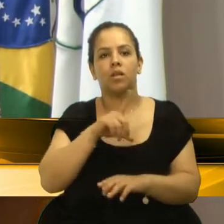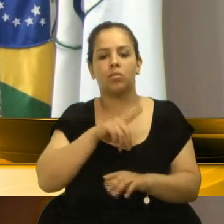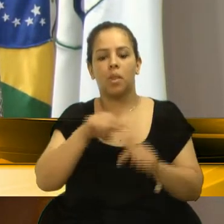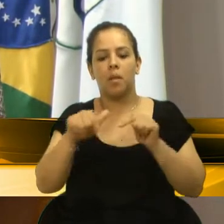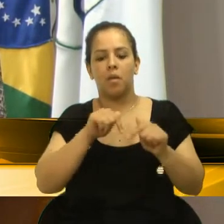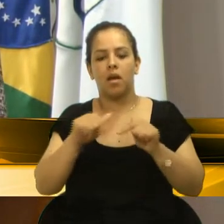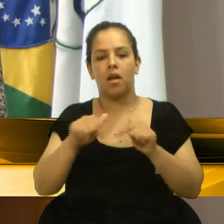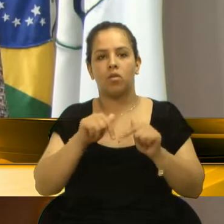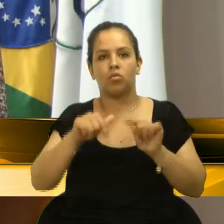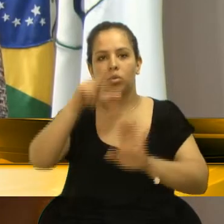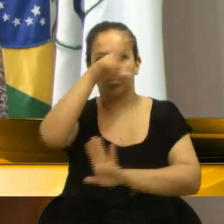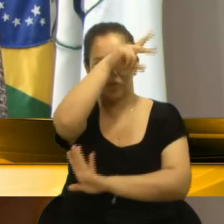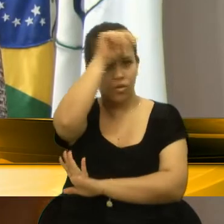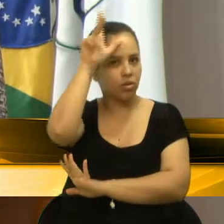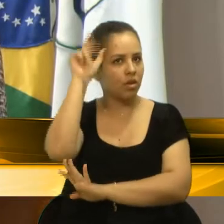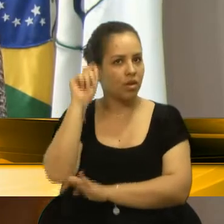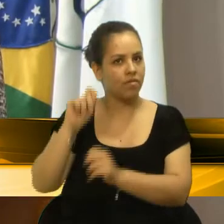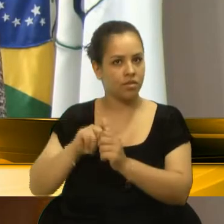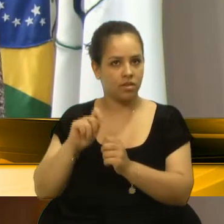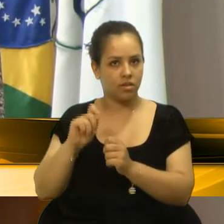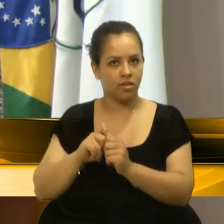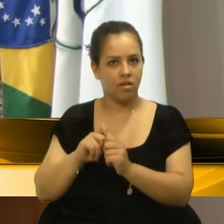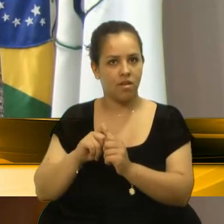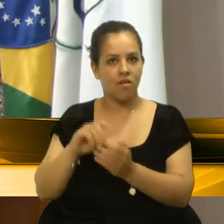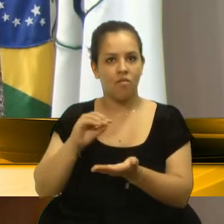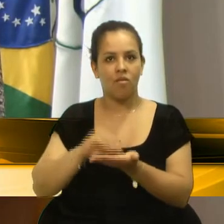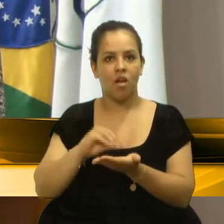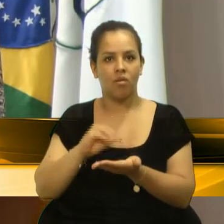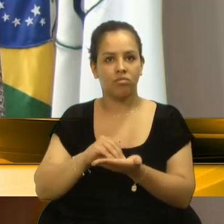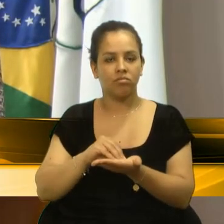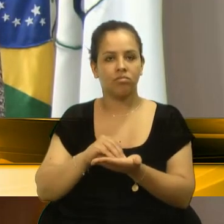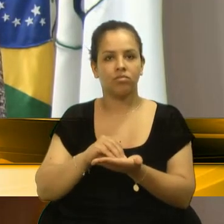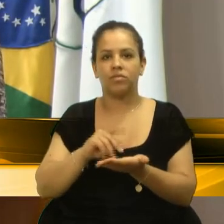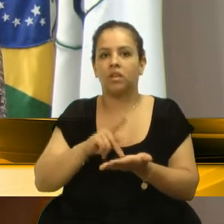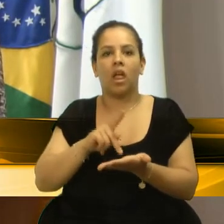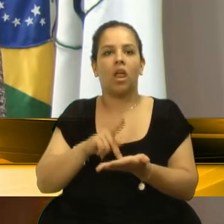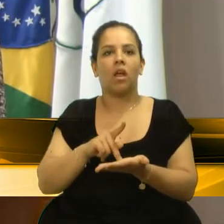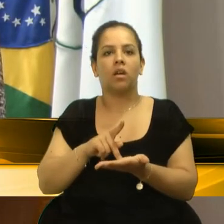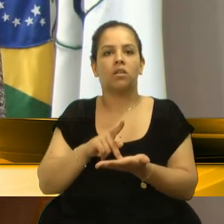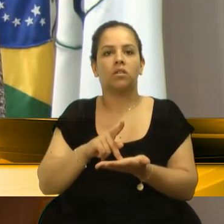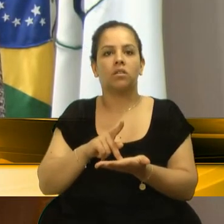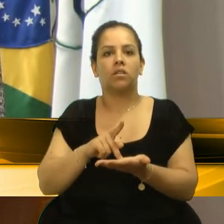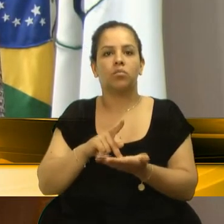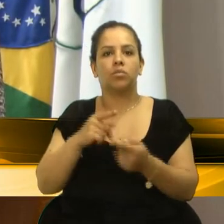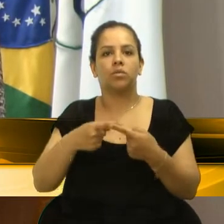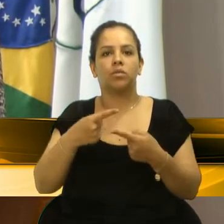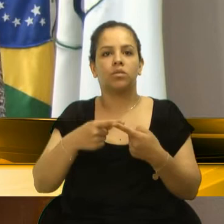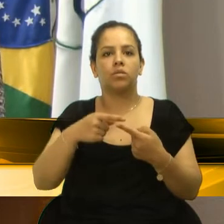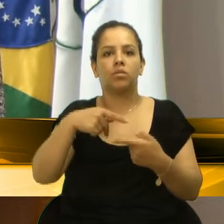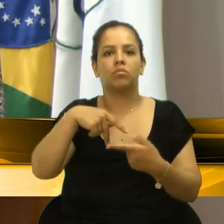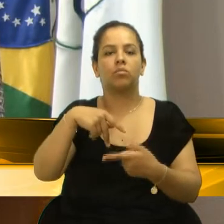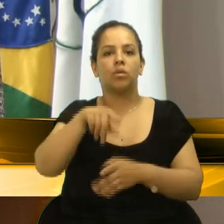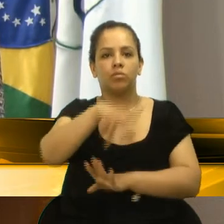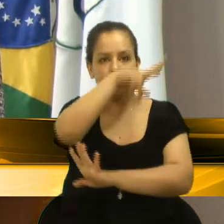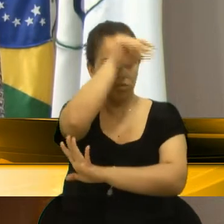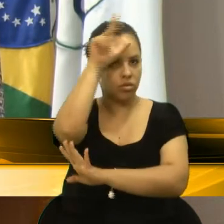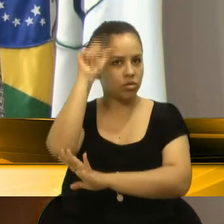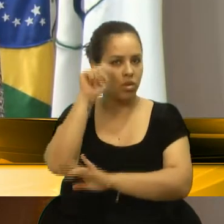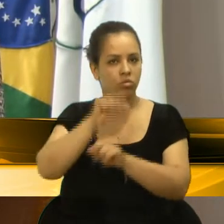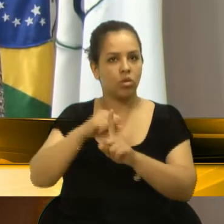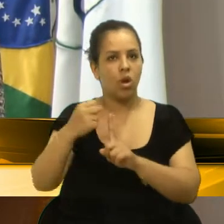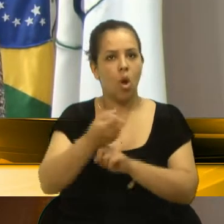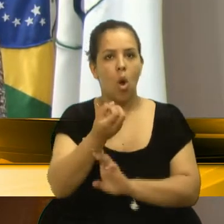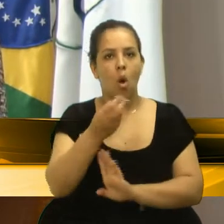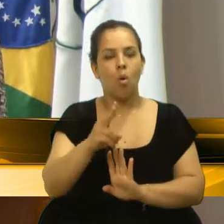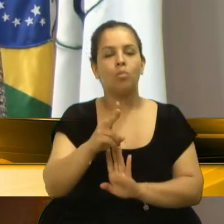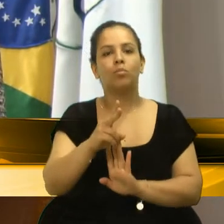ocupa. E a falta de dignidade é incontinência moral pública, social ou particular,